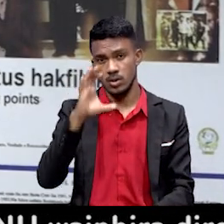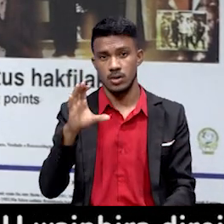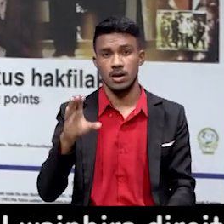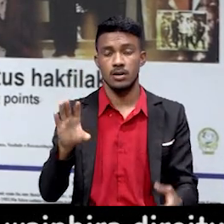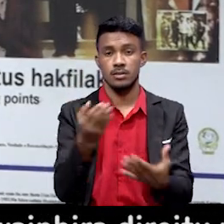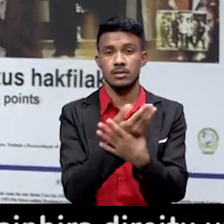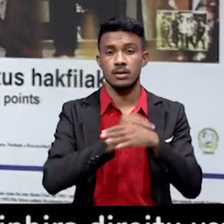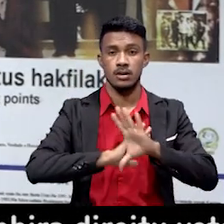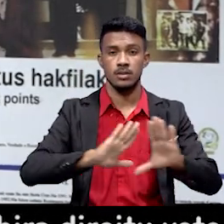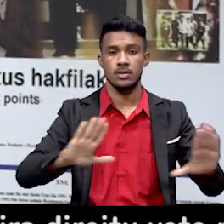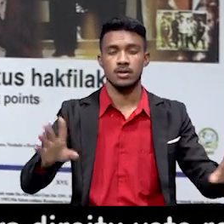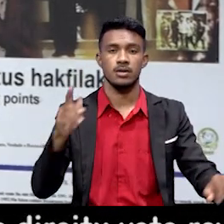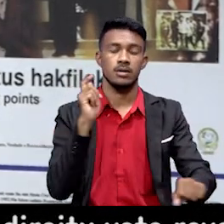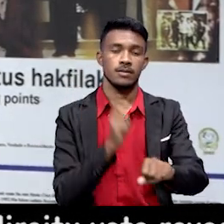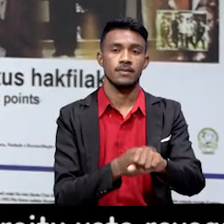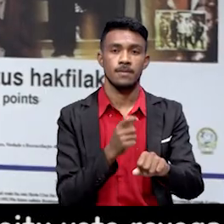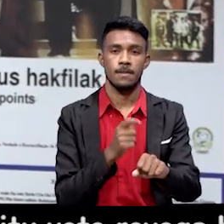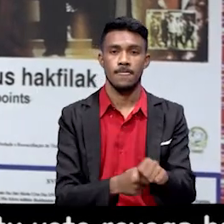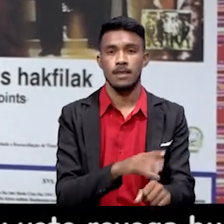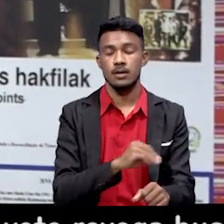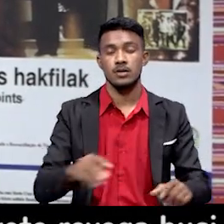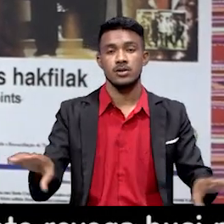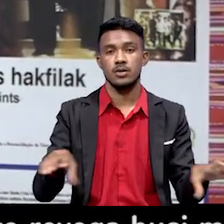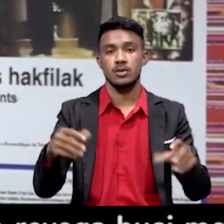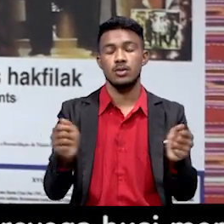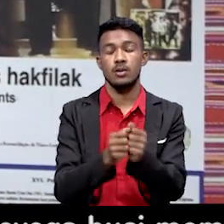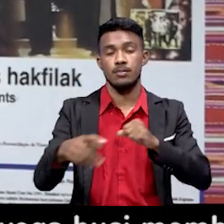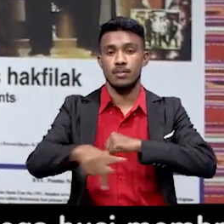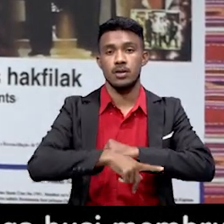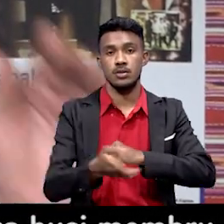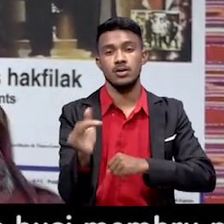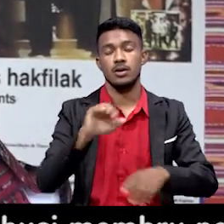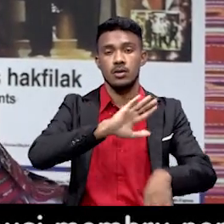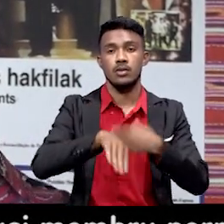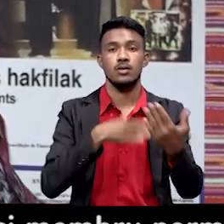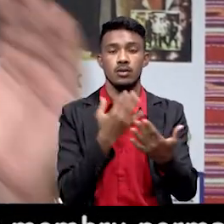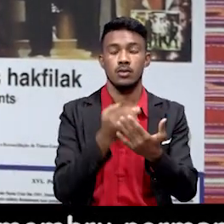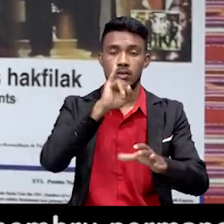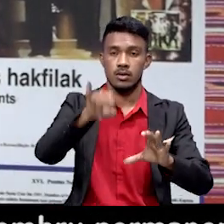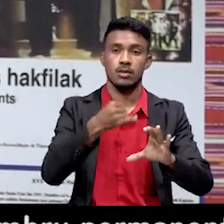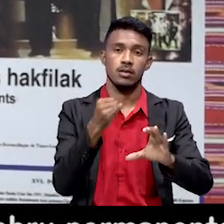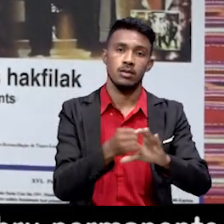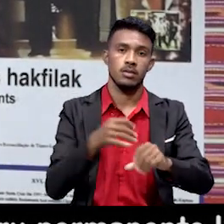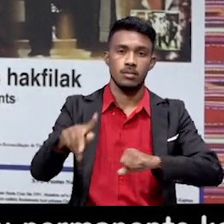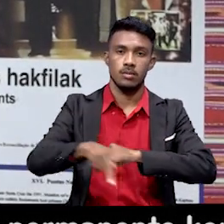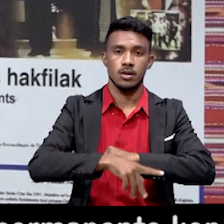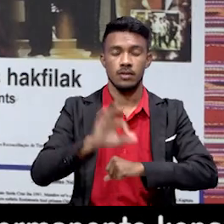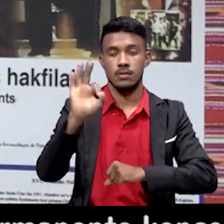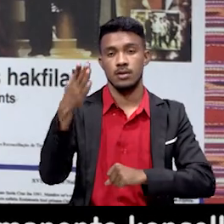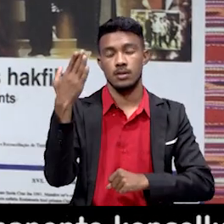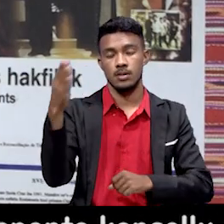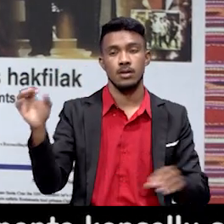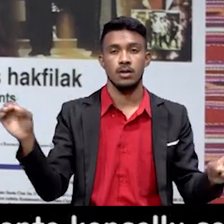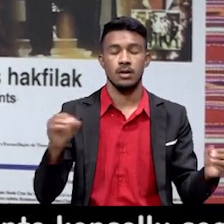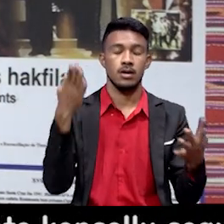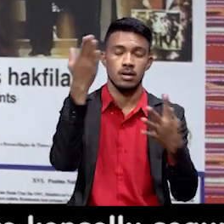a situação, tanto serviço, partido, ser todo, incluindo o Fred Lin, que no momento de trabalho, estamos no